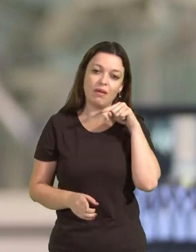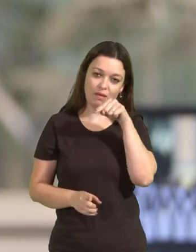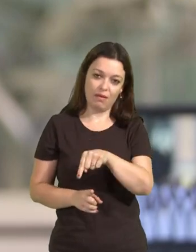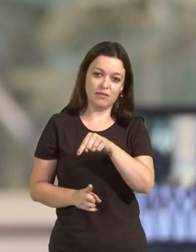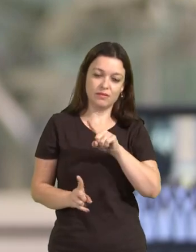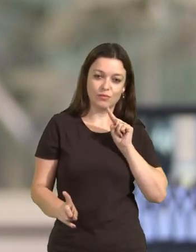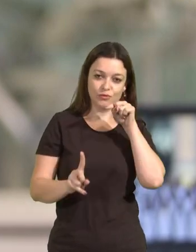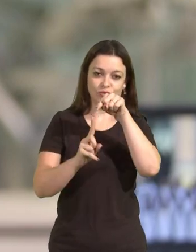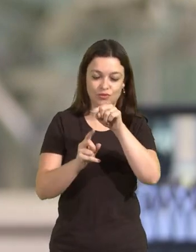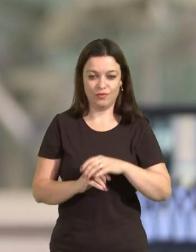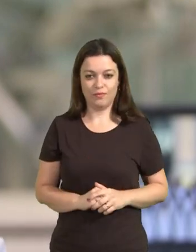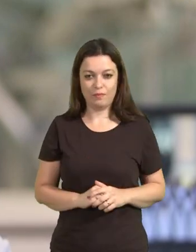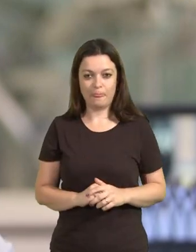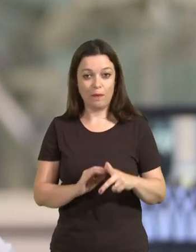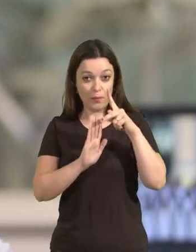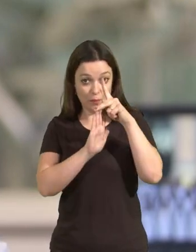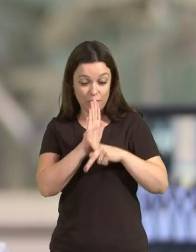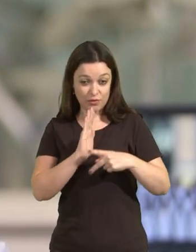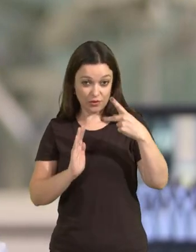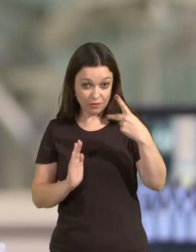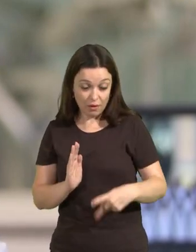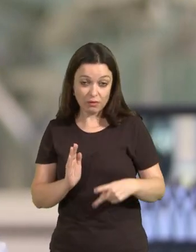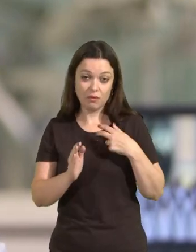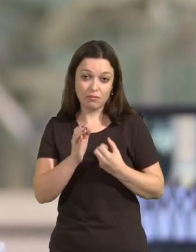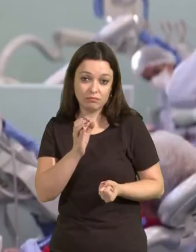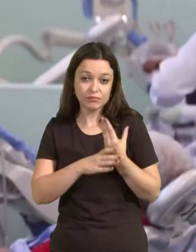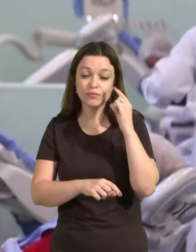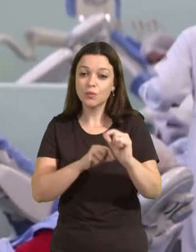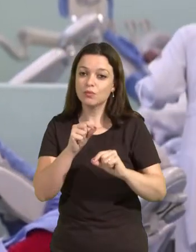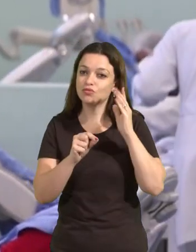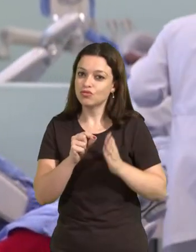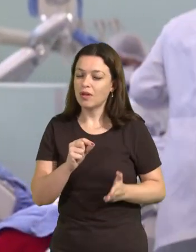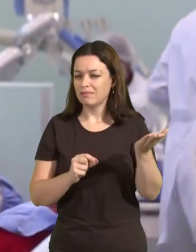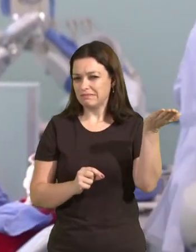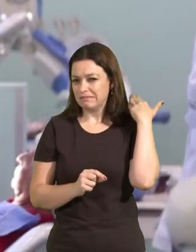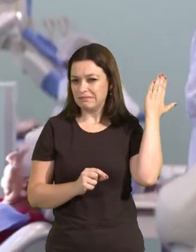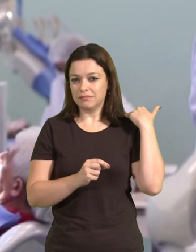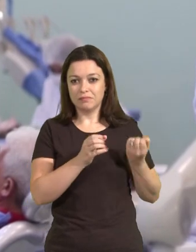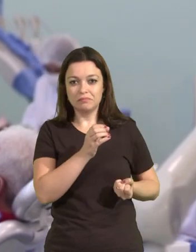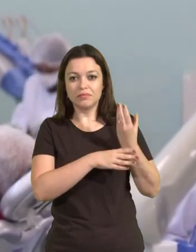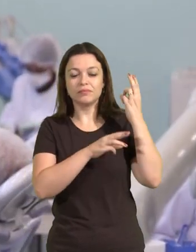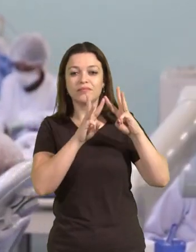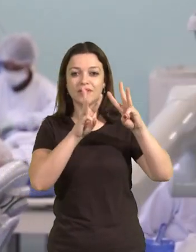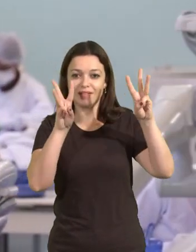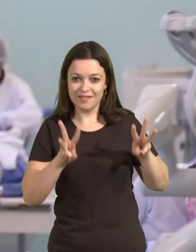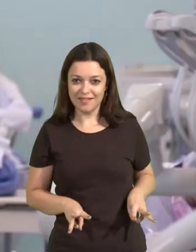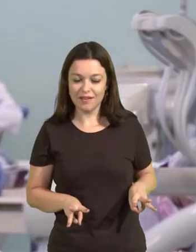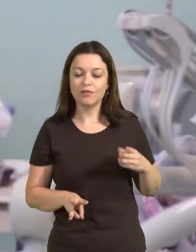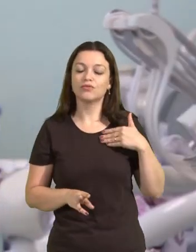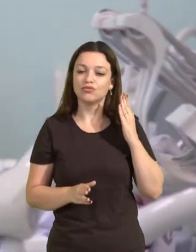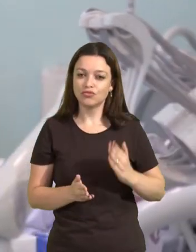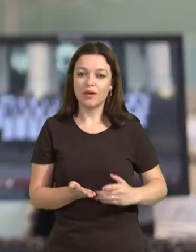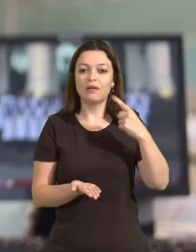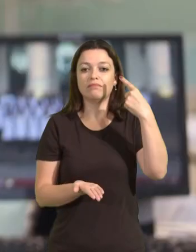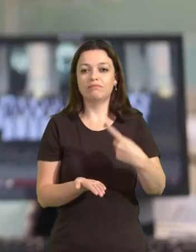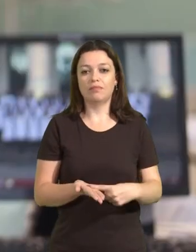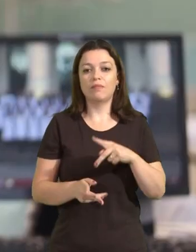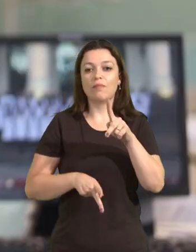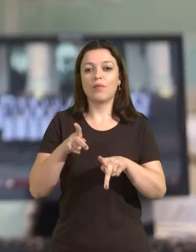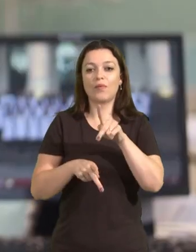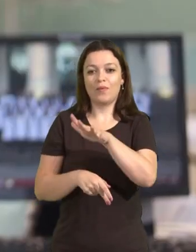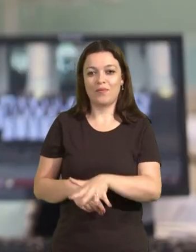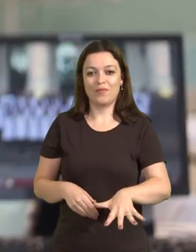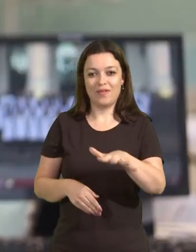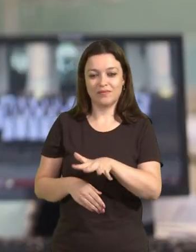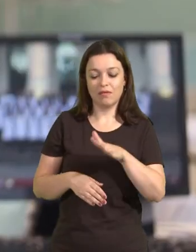Esse projeto, na realidade, ele se iniciou desde que a universidade foi fundada. Então nós tivemos aqui um acordo com a